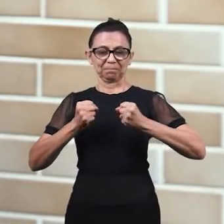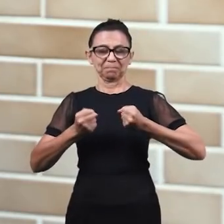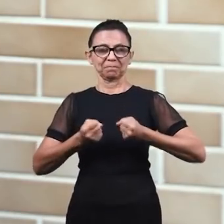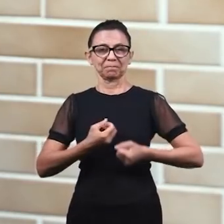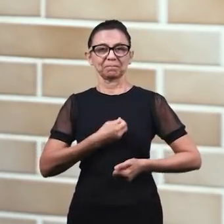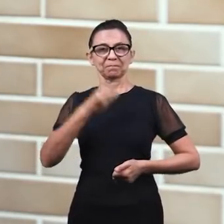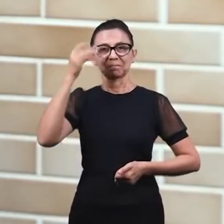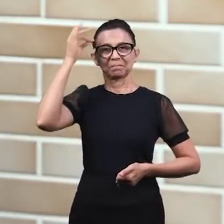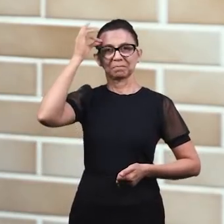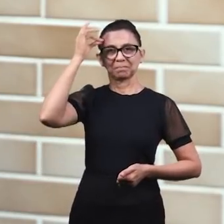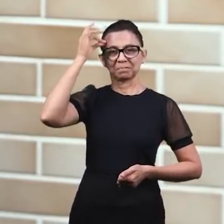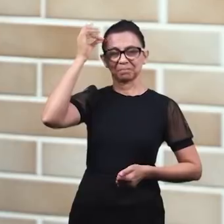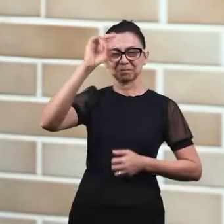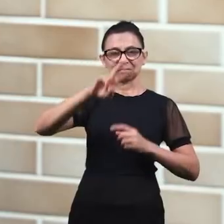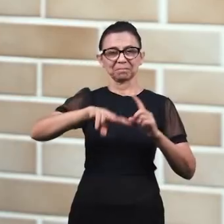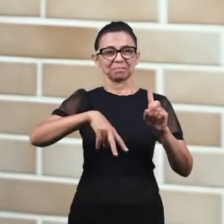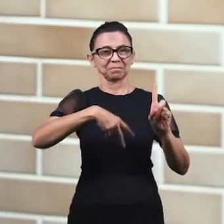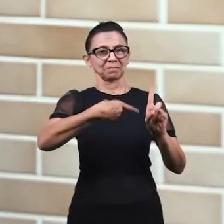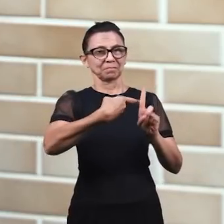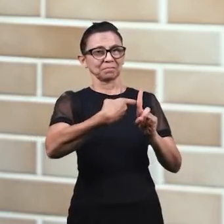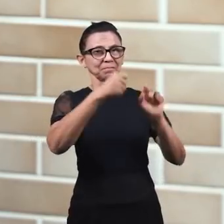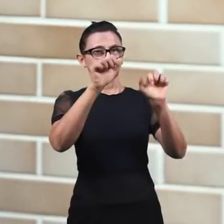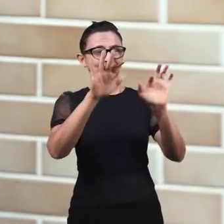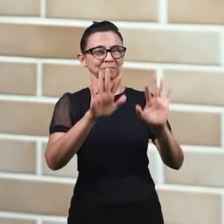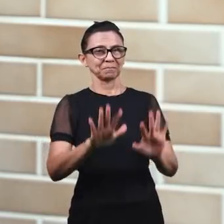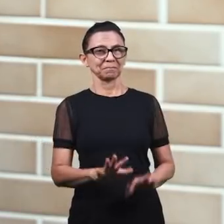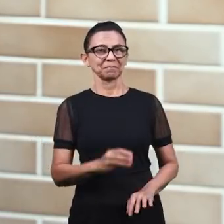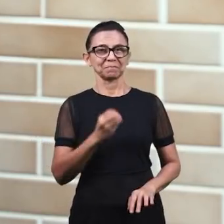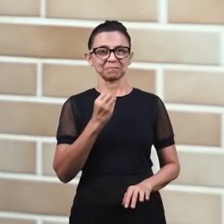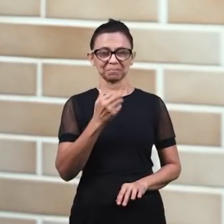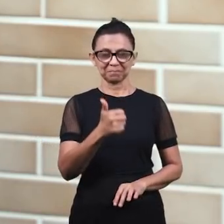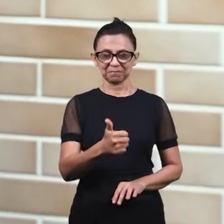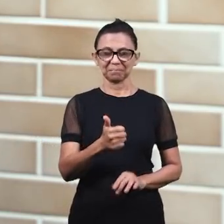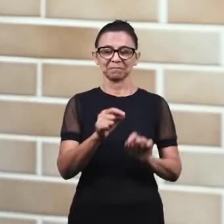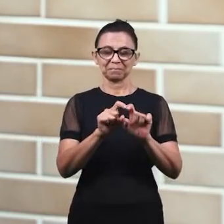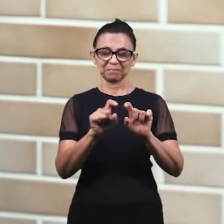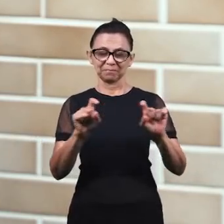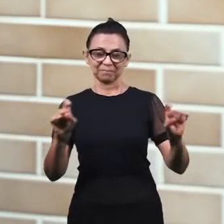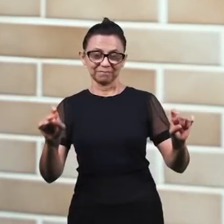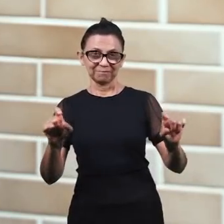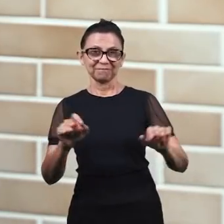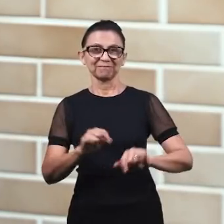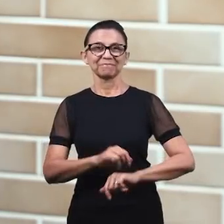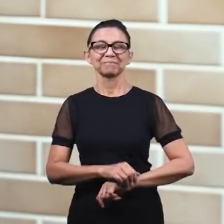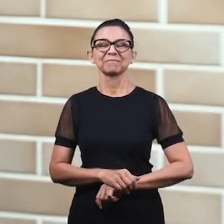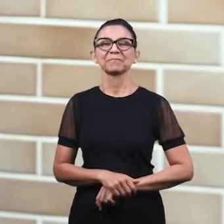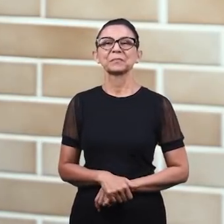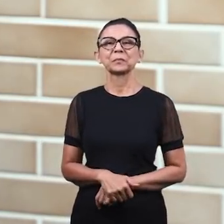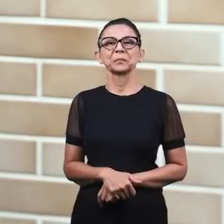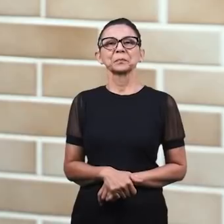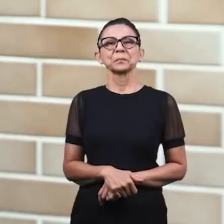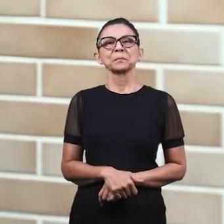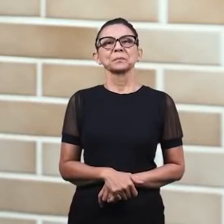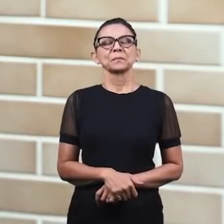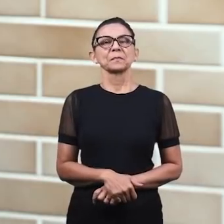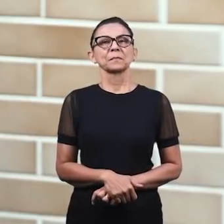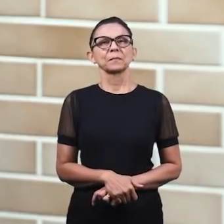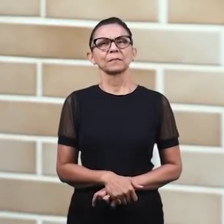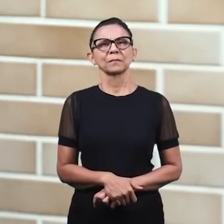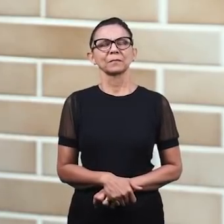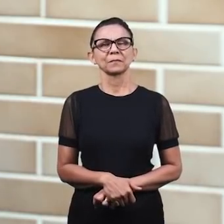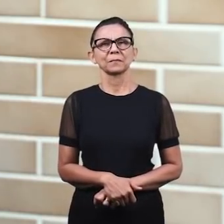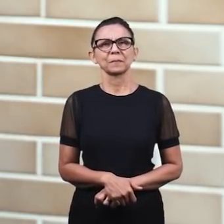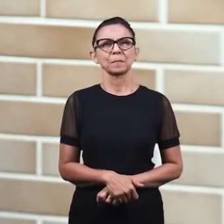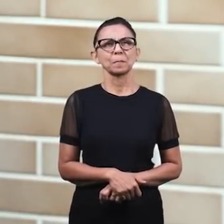do mesmo pão e o pão é multiplicado. Muito bem colocada essa afirmação do